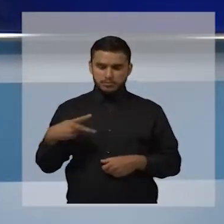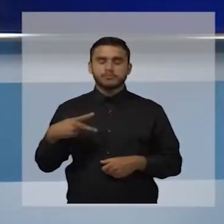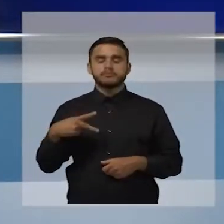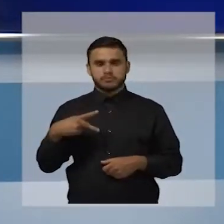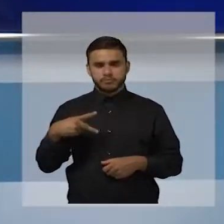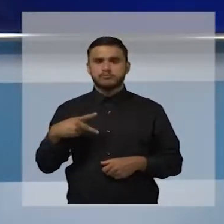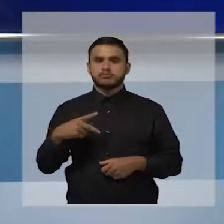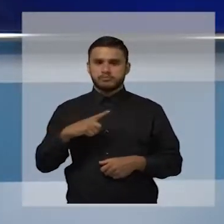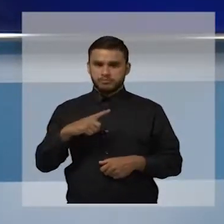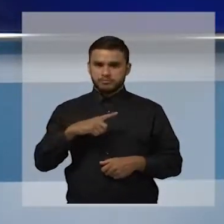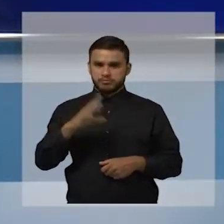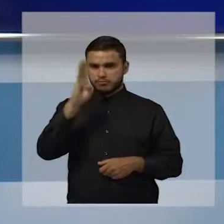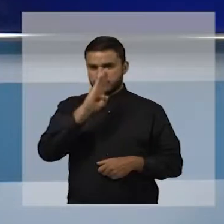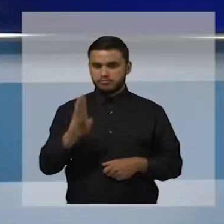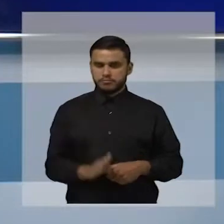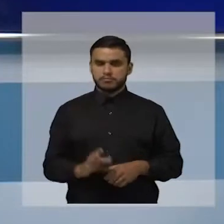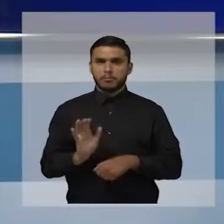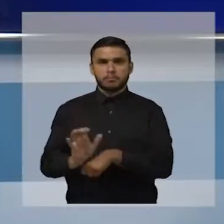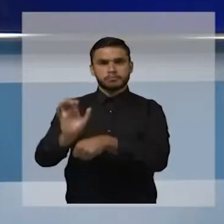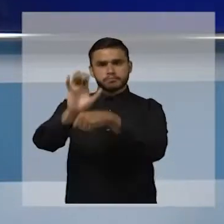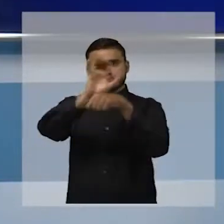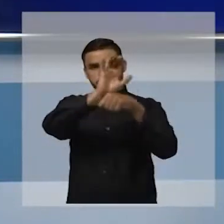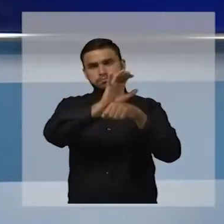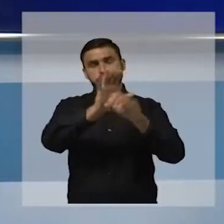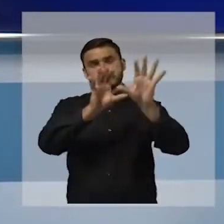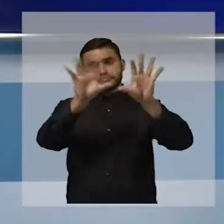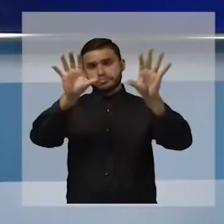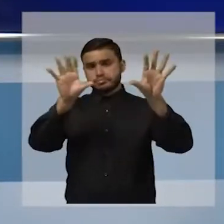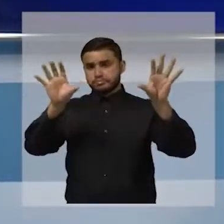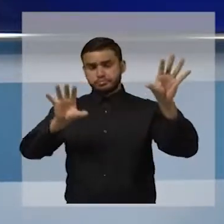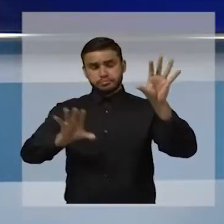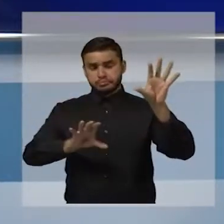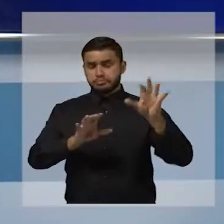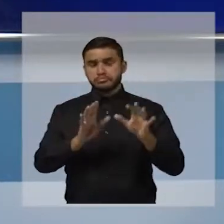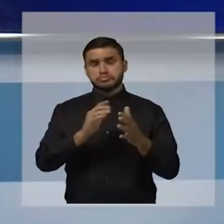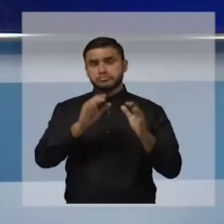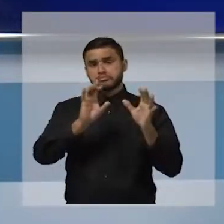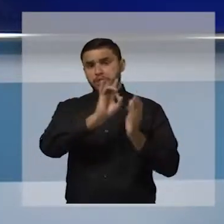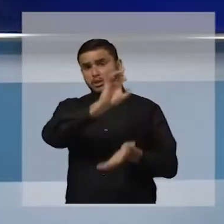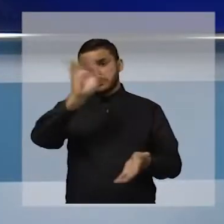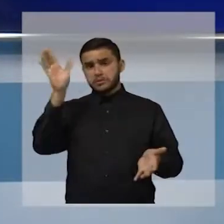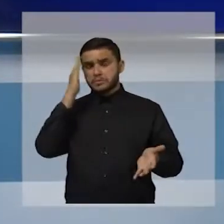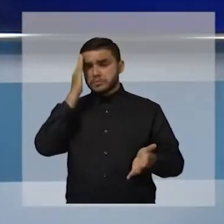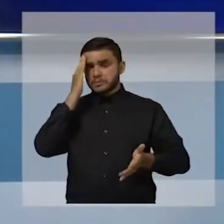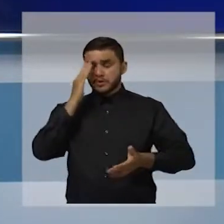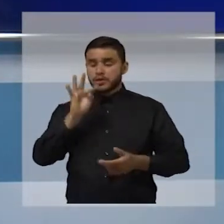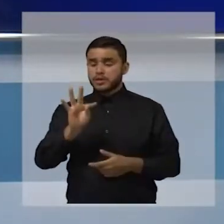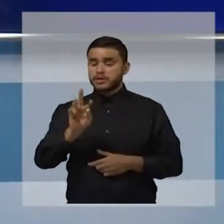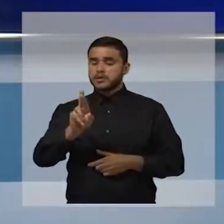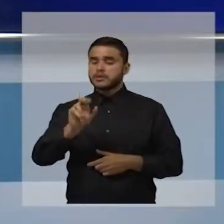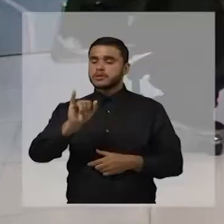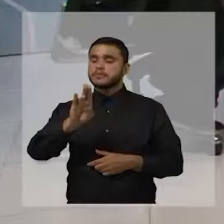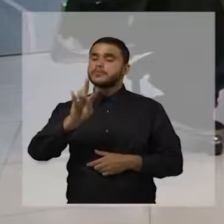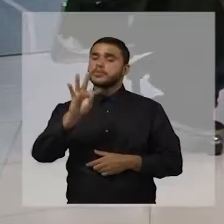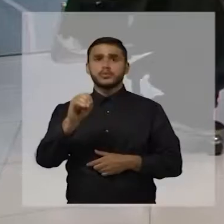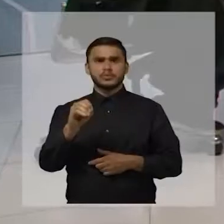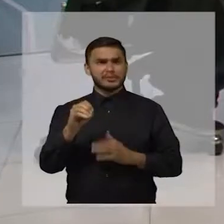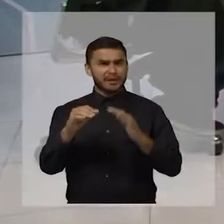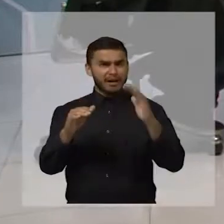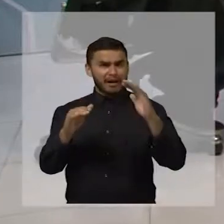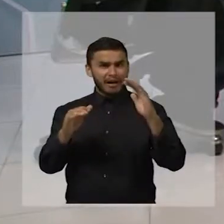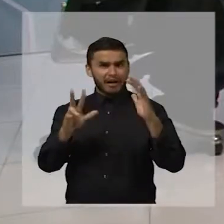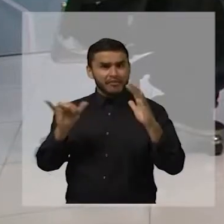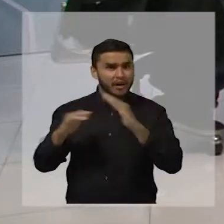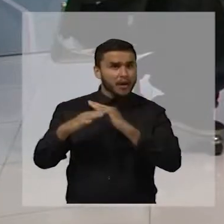a unificação dos tributos é algo que, segundo o Firmo de Castro, pode levar a uma concentração ainda maior do que as